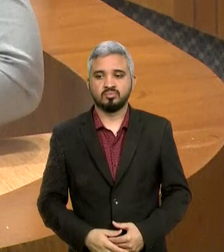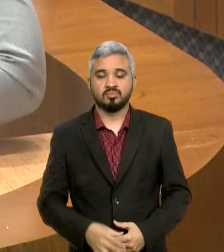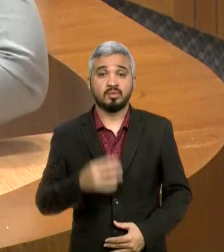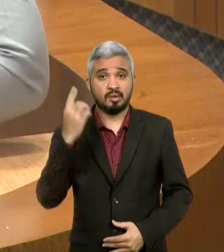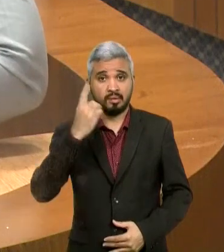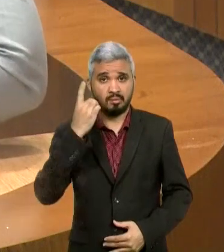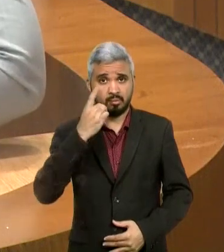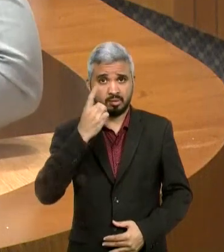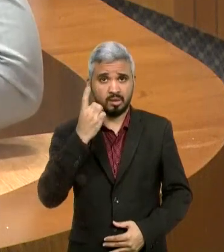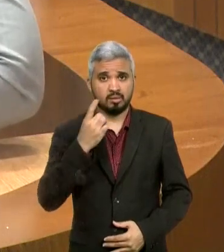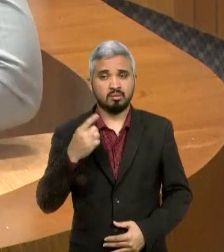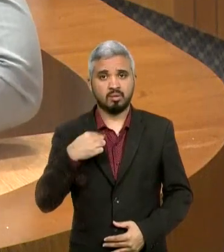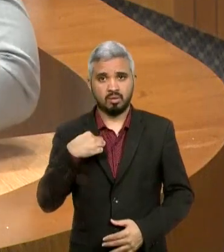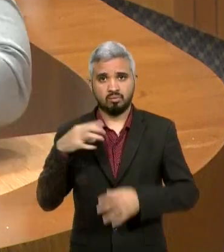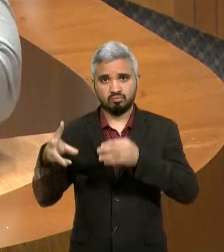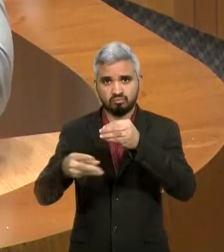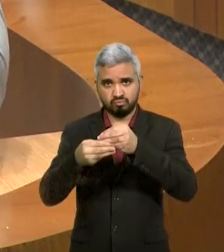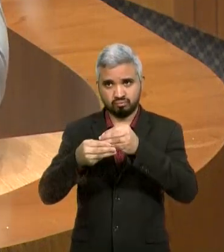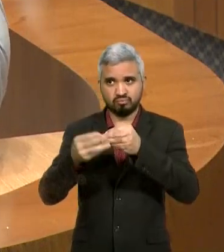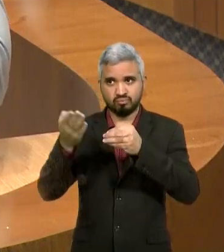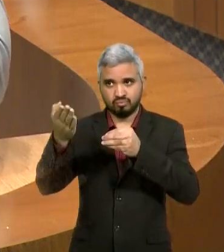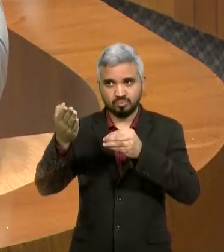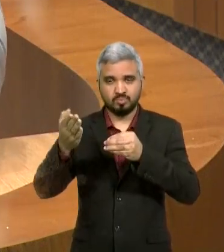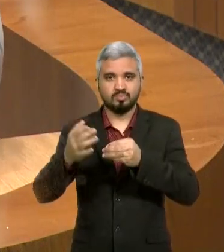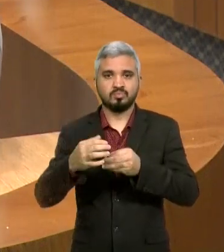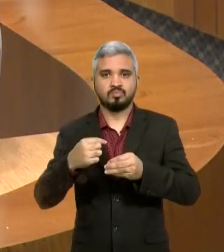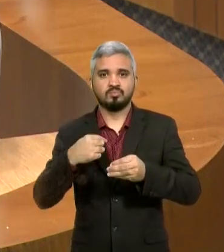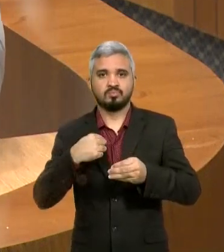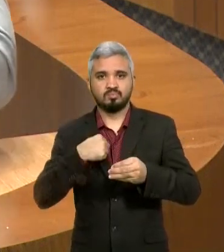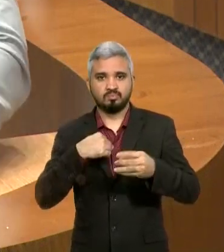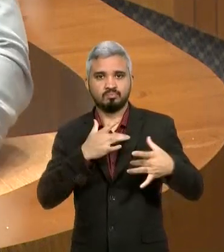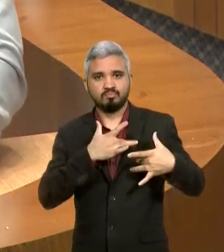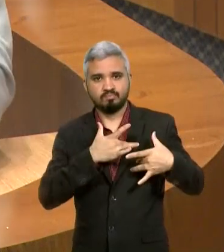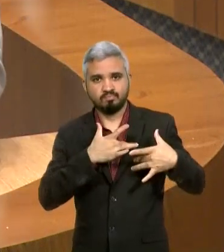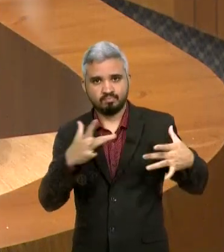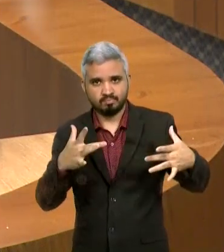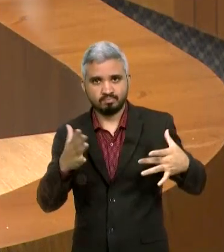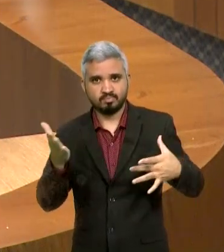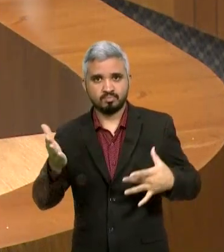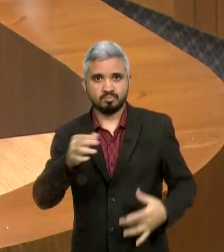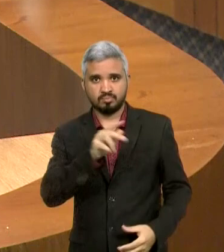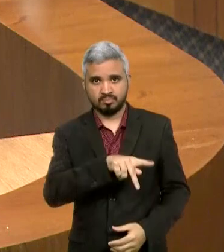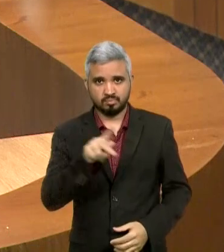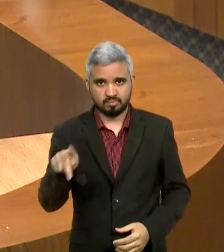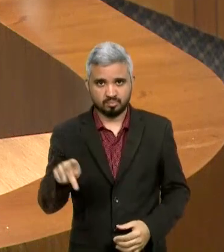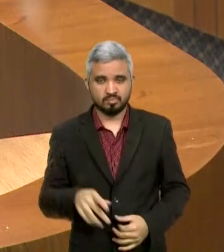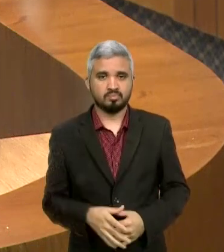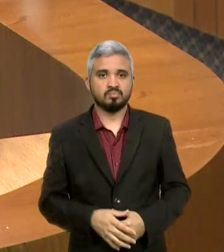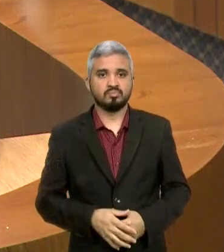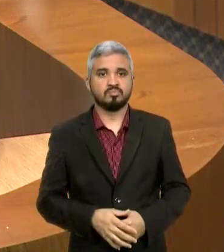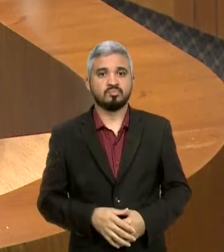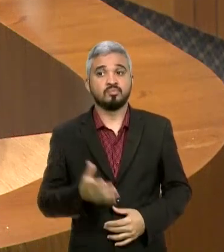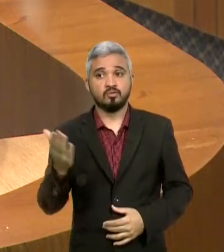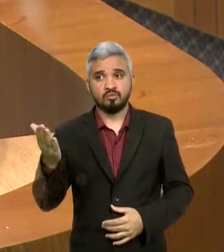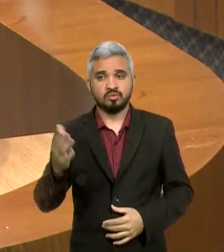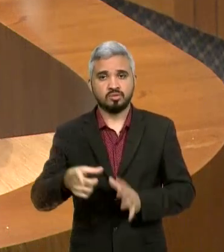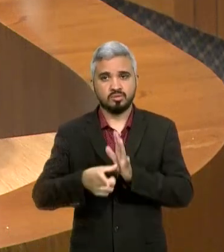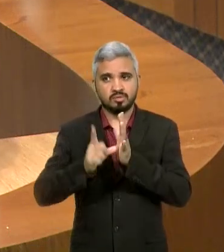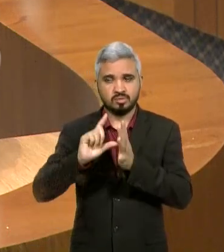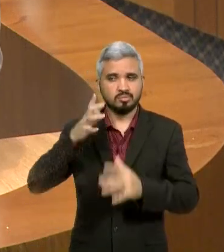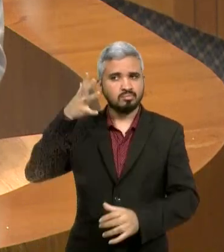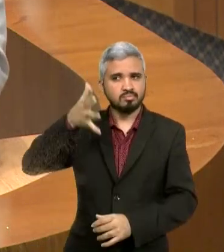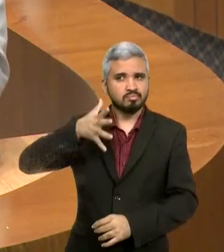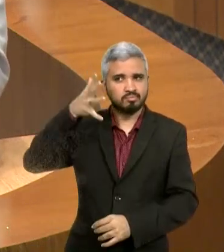continuidade à sua fala, eu me solidarizo aos professores, me solidarizo ao seu pronunciamento, à sua